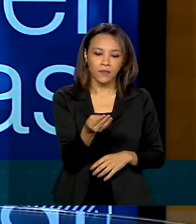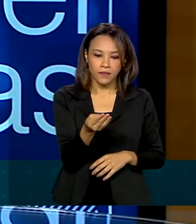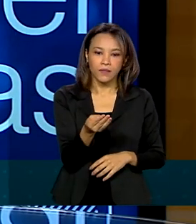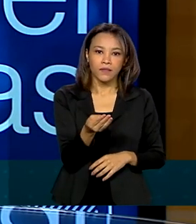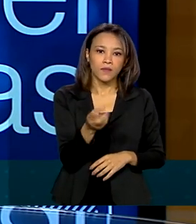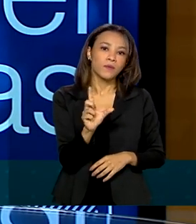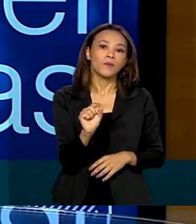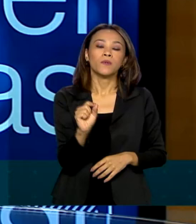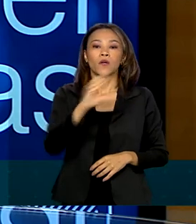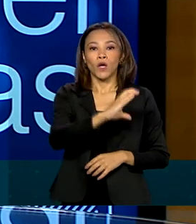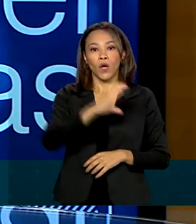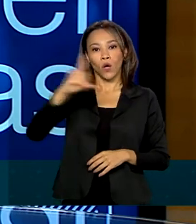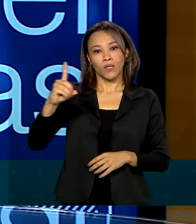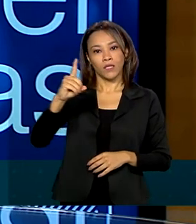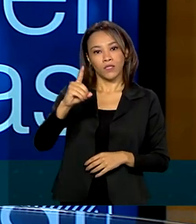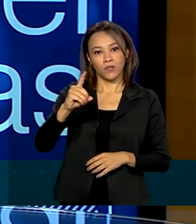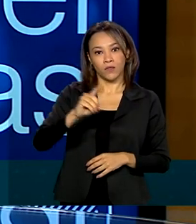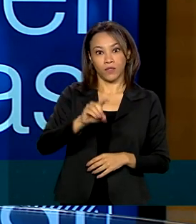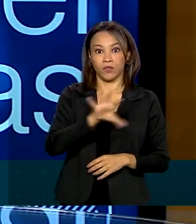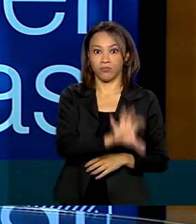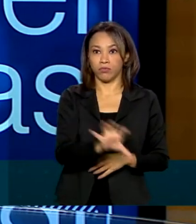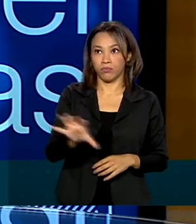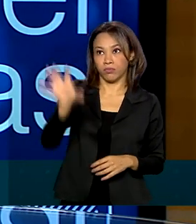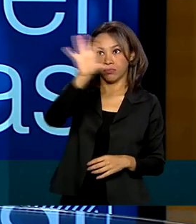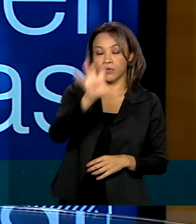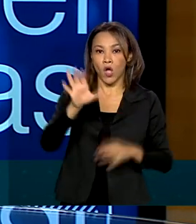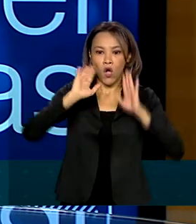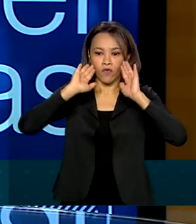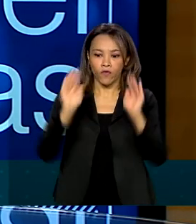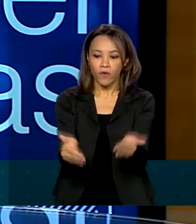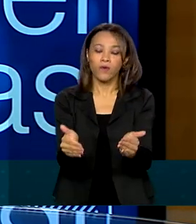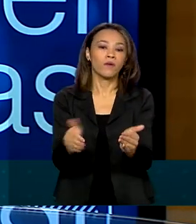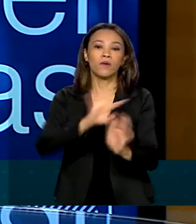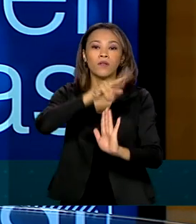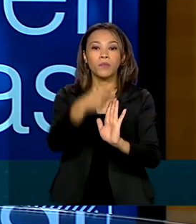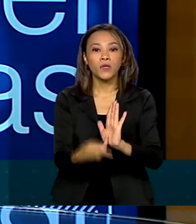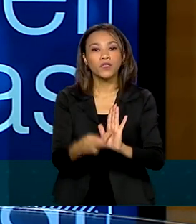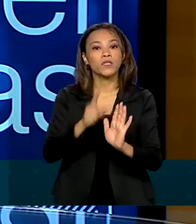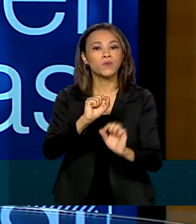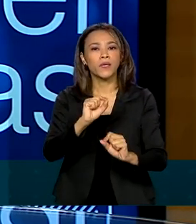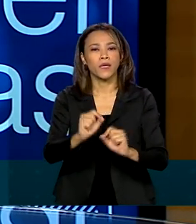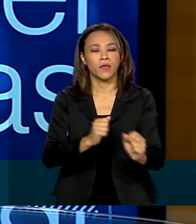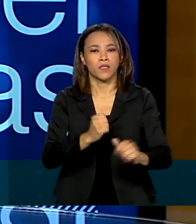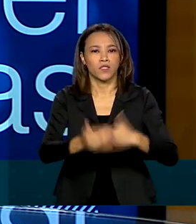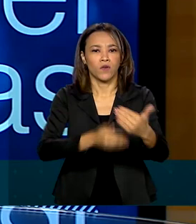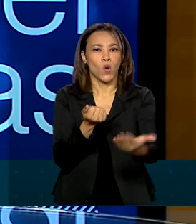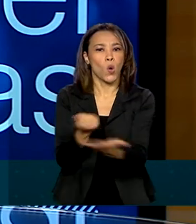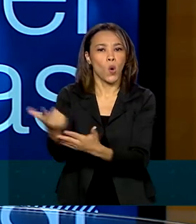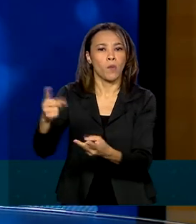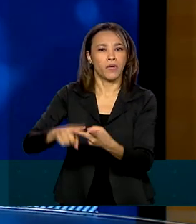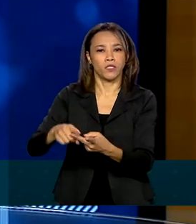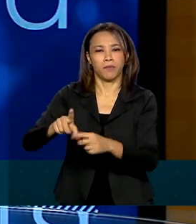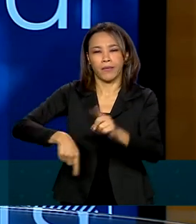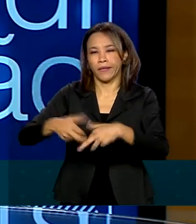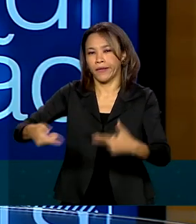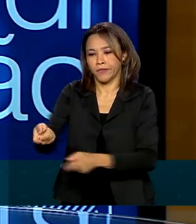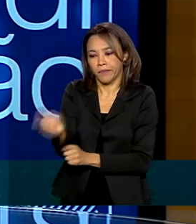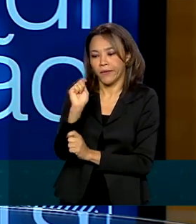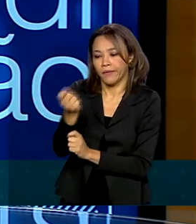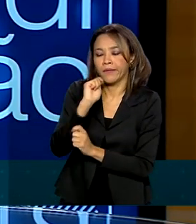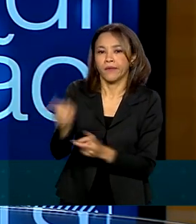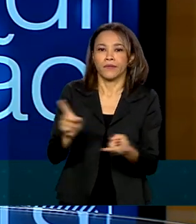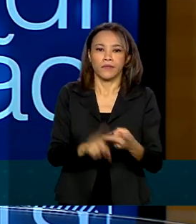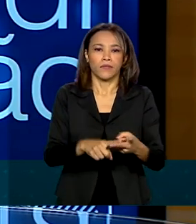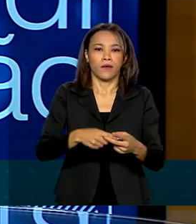as coordenações regionais, focando os projetos de etnodesenvolvimento, pra compra, materiais de pesca, ferramental,